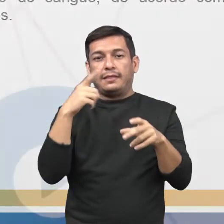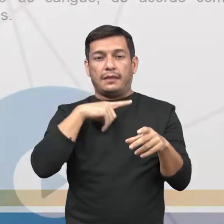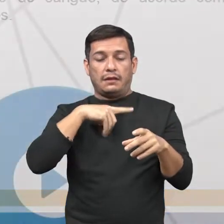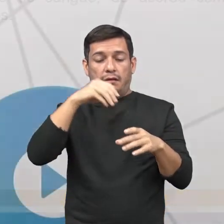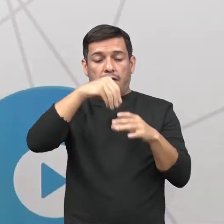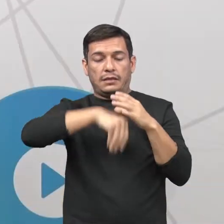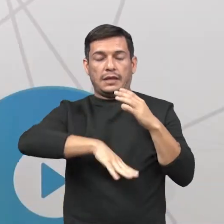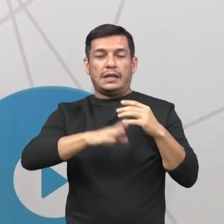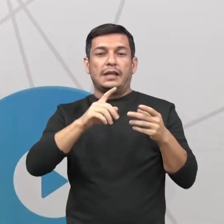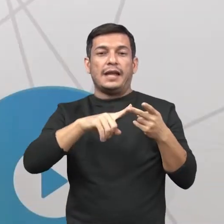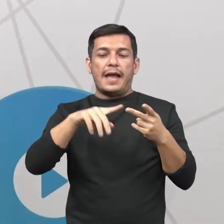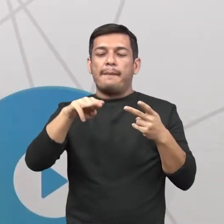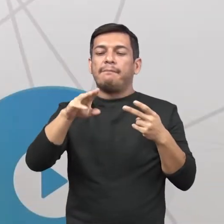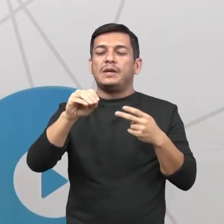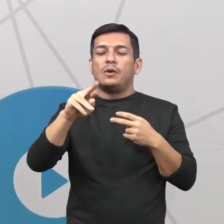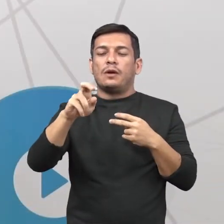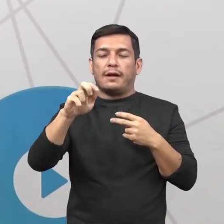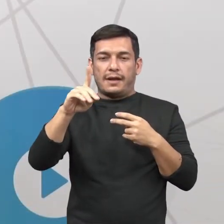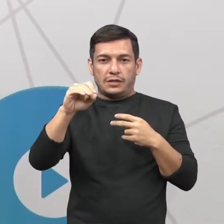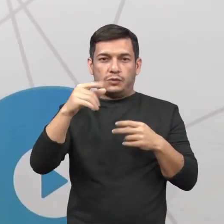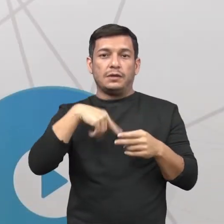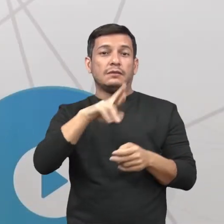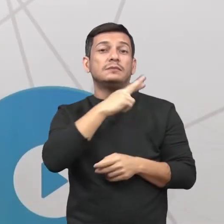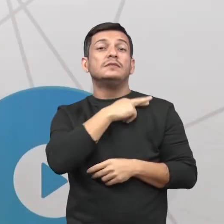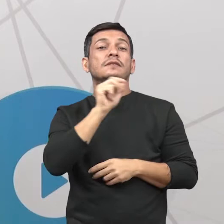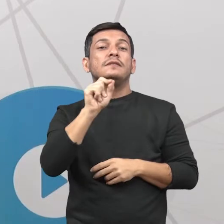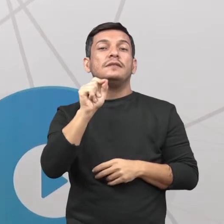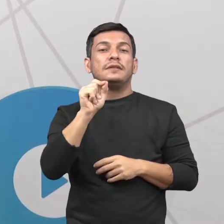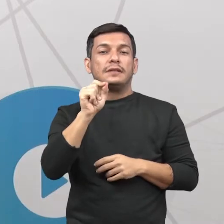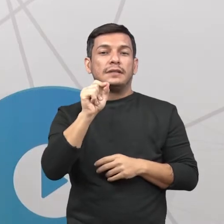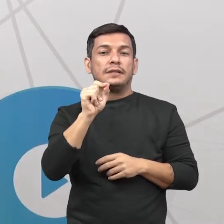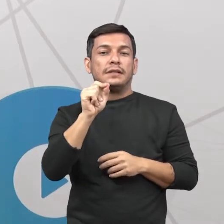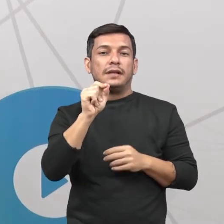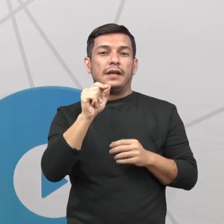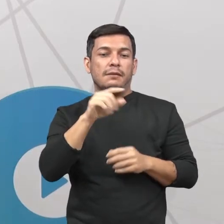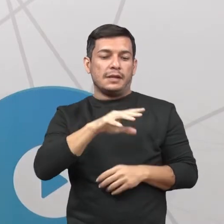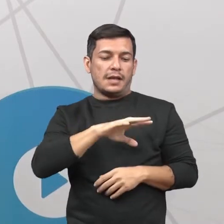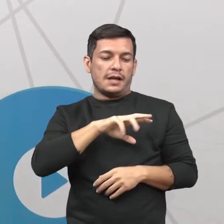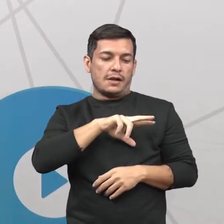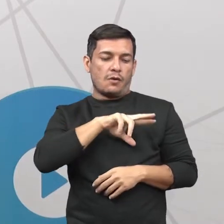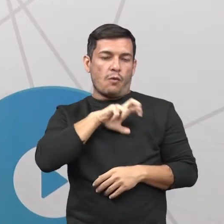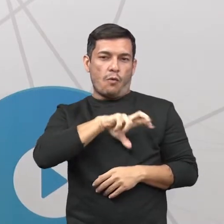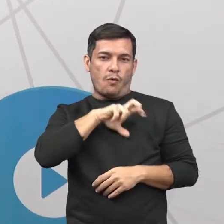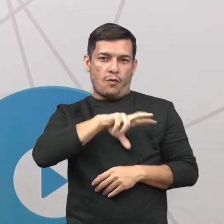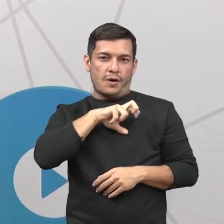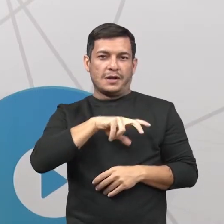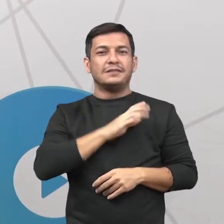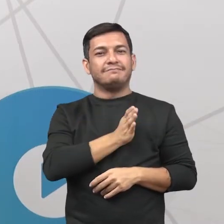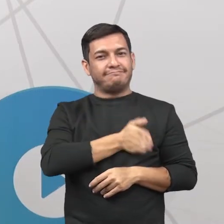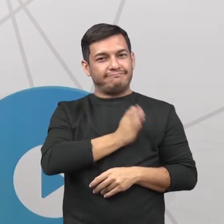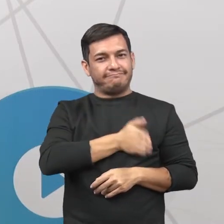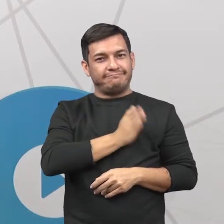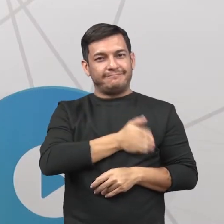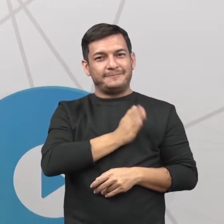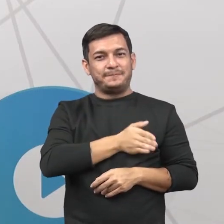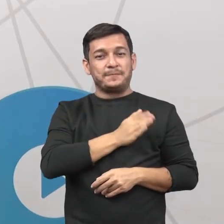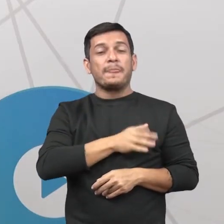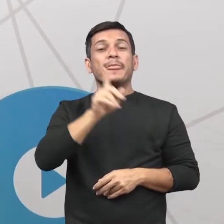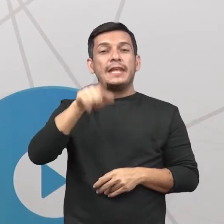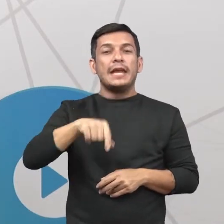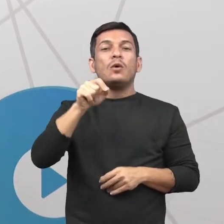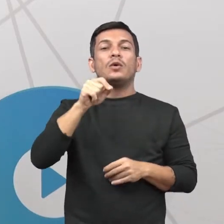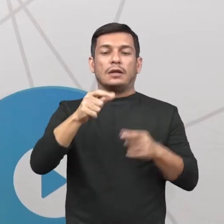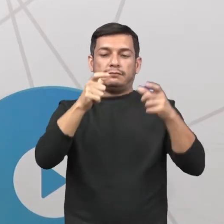O miocárdio é o responsável exatamente por essa contração do coração. E é onde